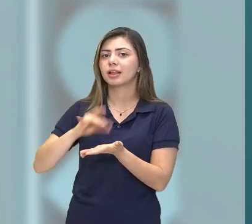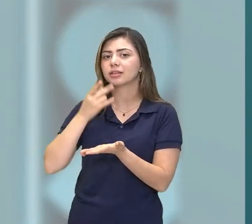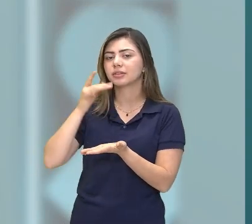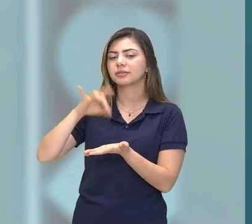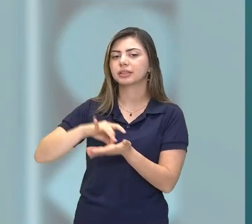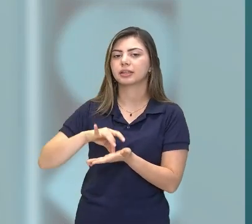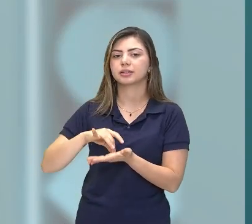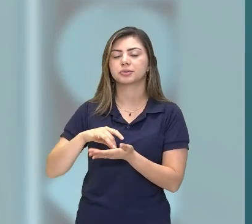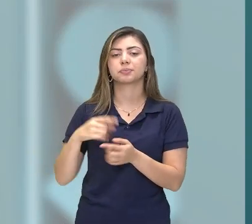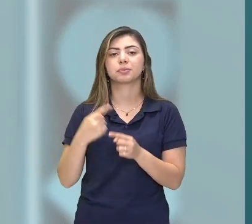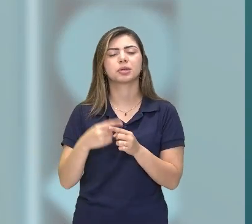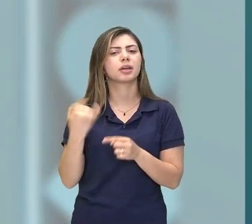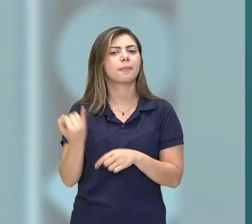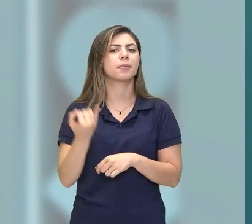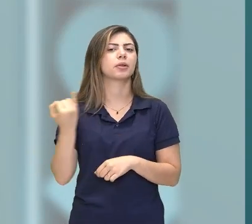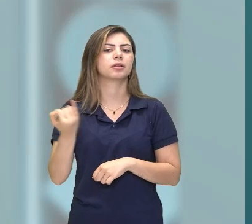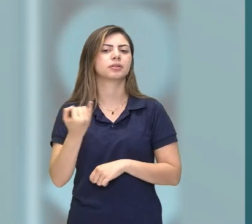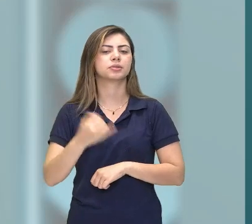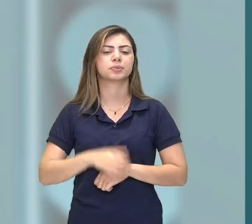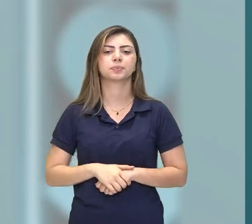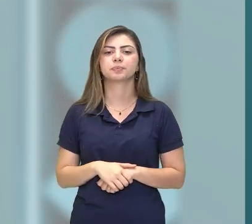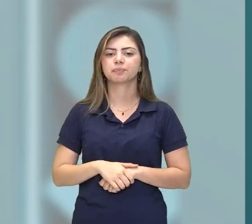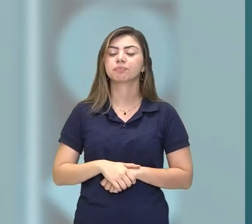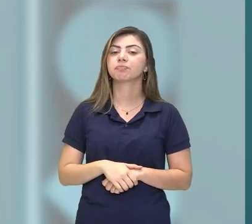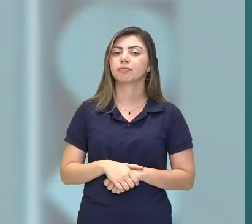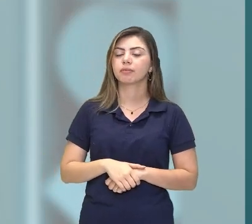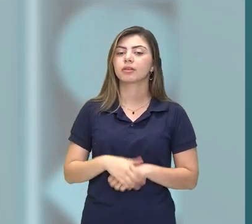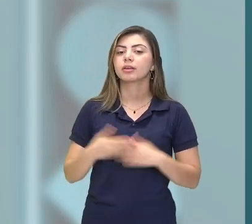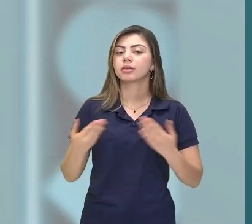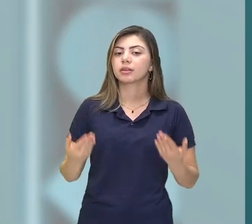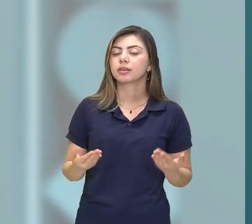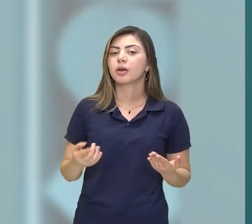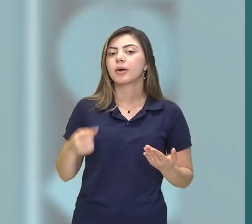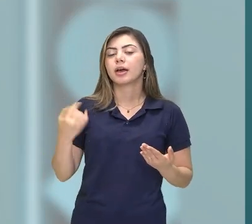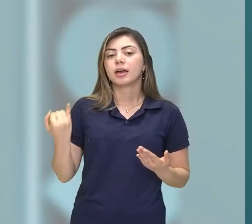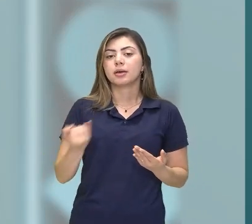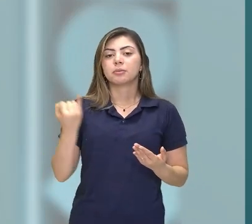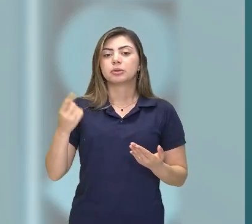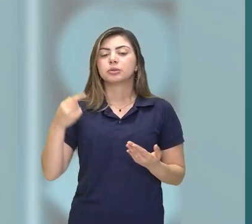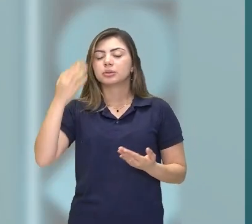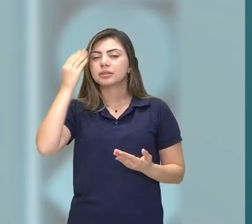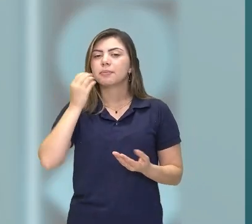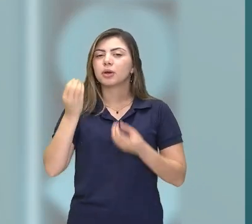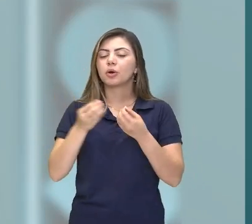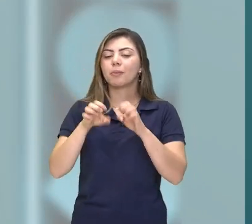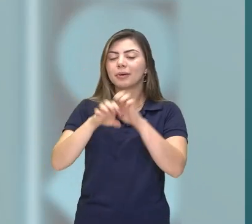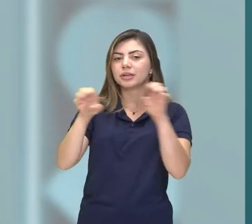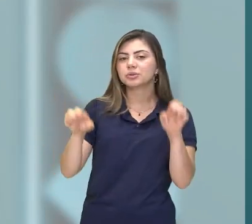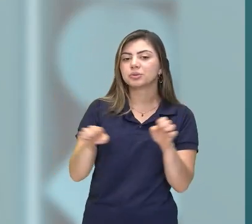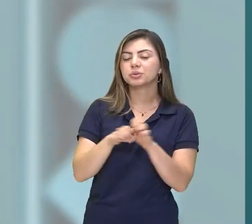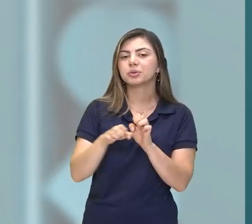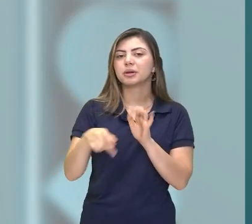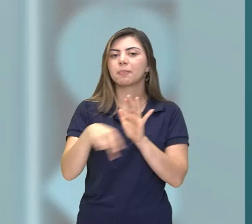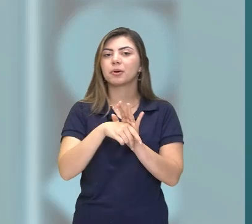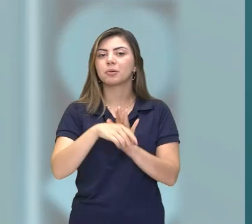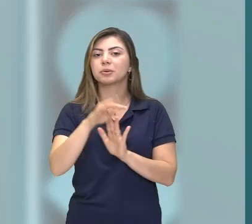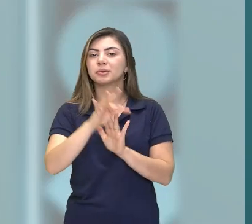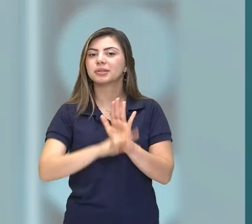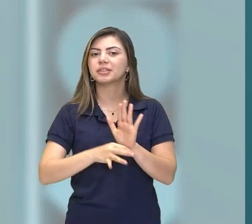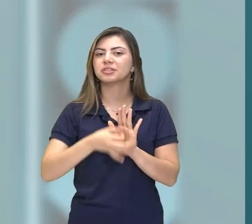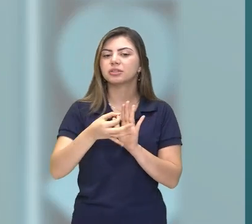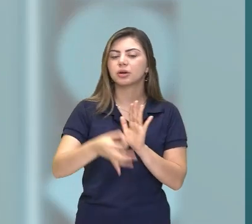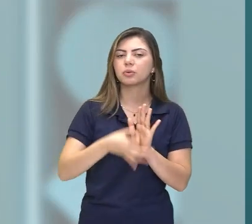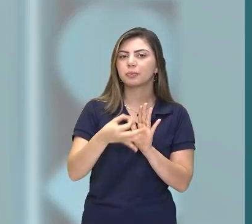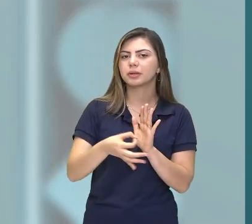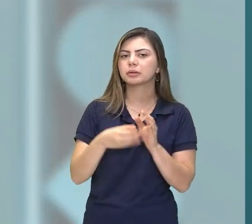Segundo, porque é importante a gente também saber a estrutura de uma argumentação. O que eu vou trazer, como eu vou